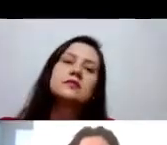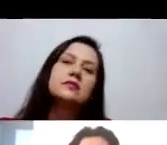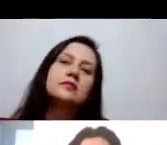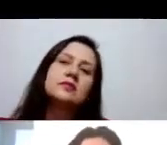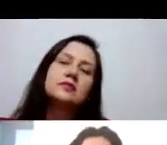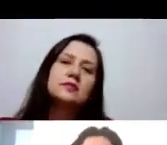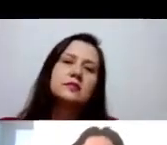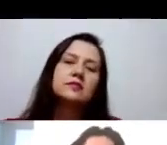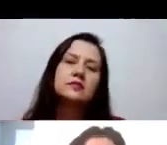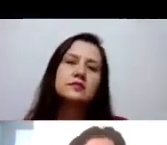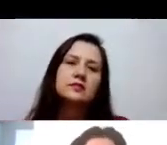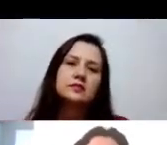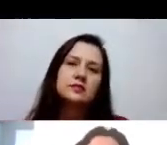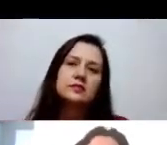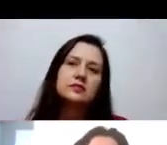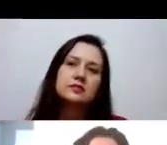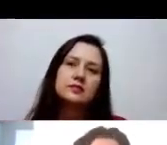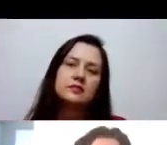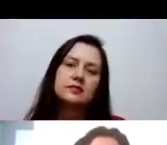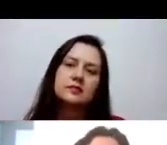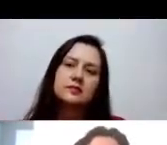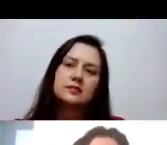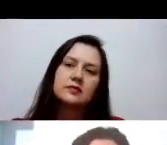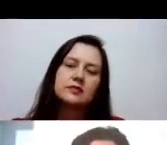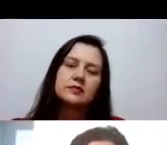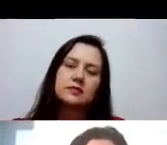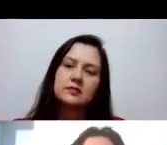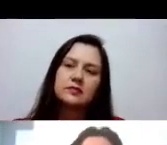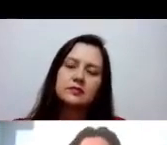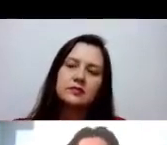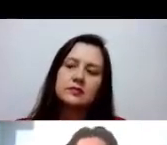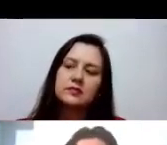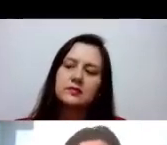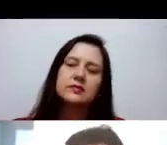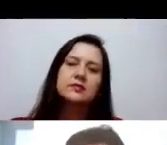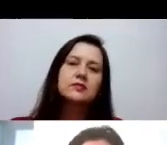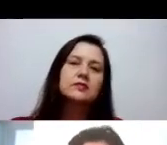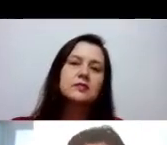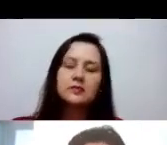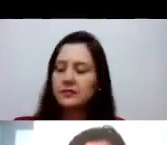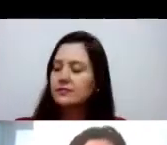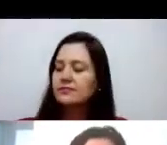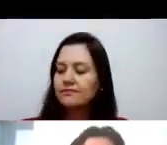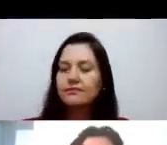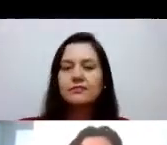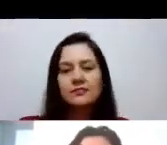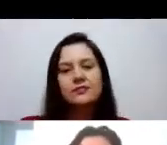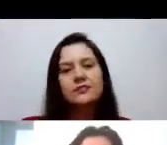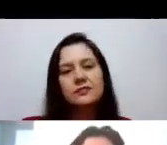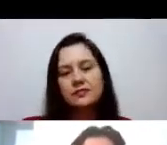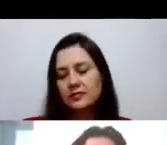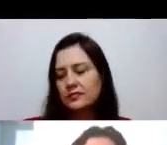pode adentrar ao serviço público como cargo comissionado, porque daí você já não é mais ficha limpa.